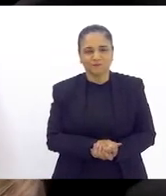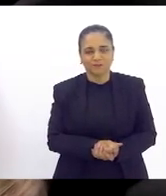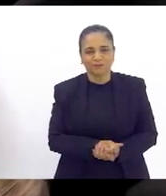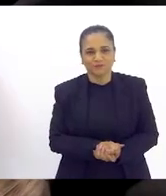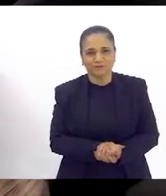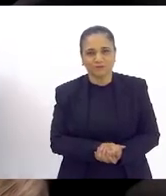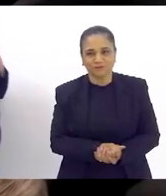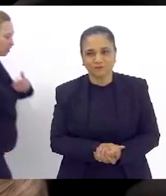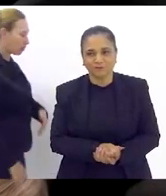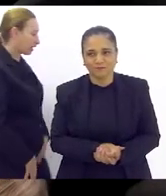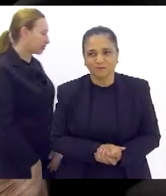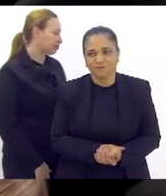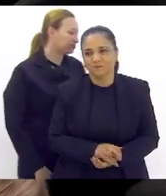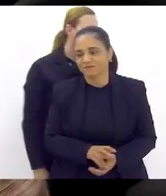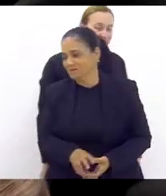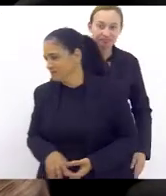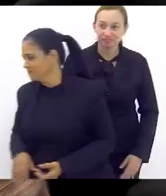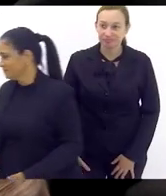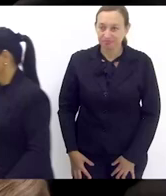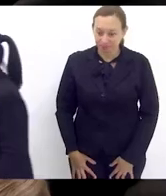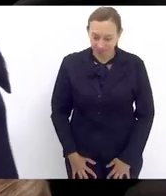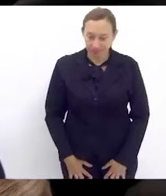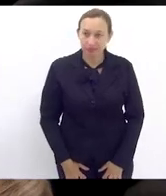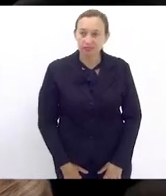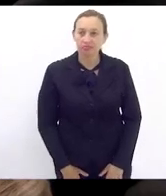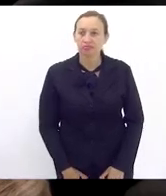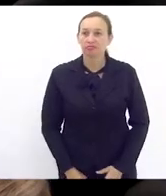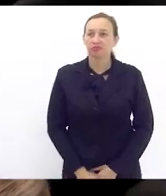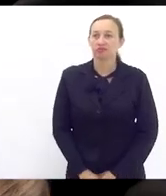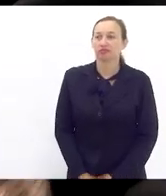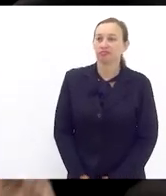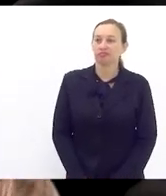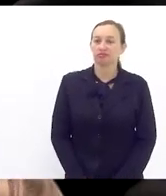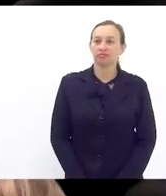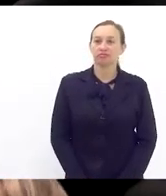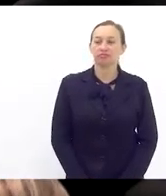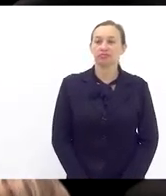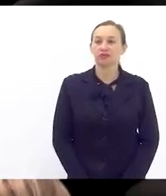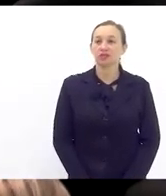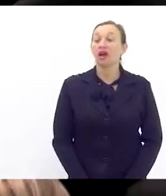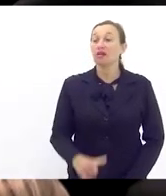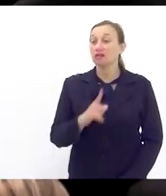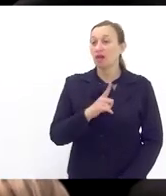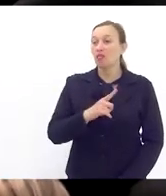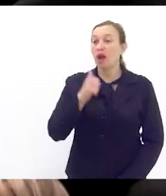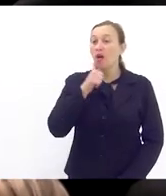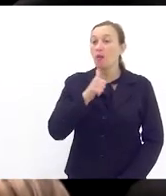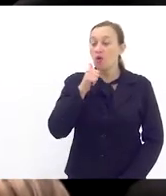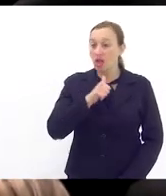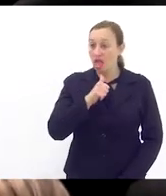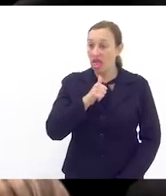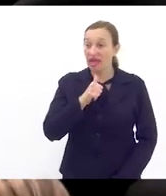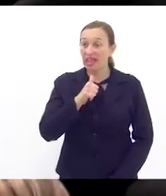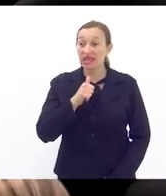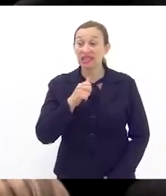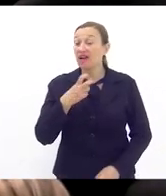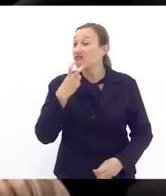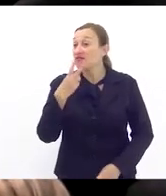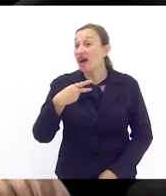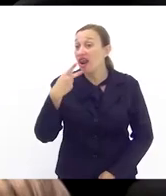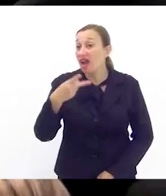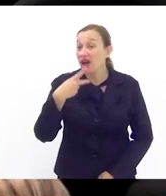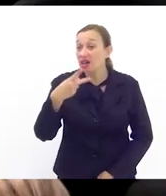porque andamos não temos iluminação pública noturna eu estou em estado